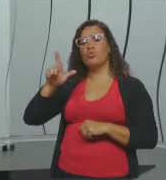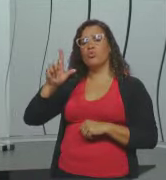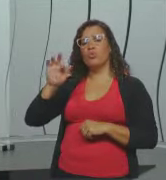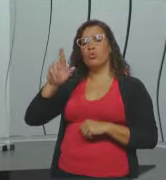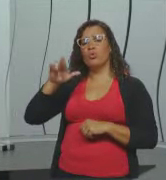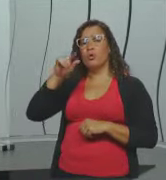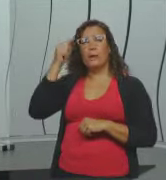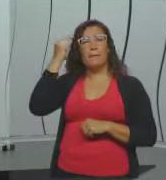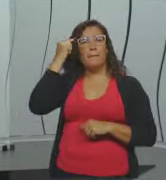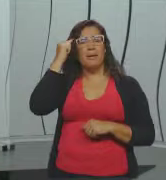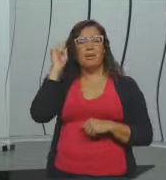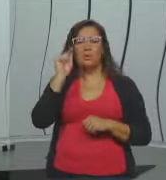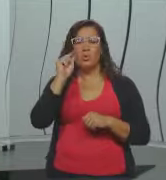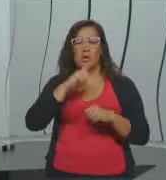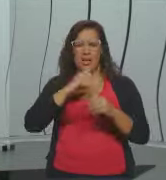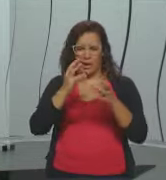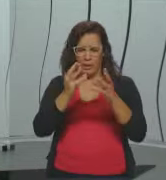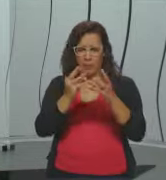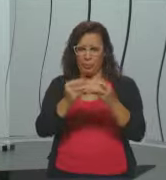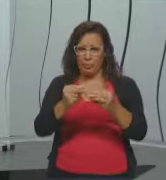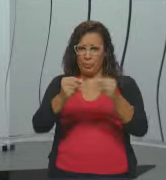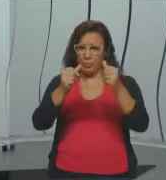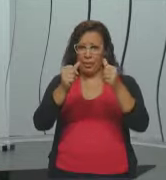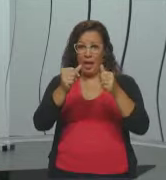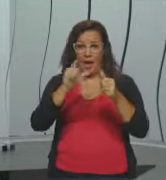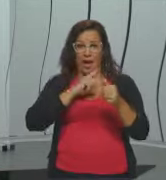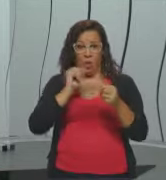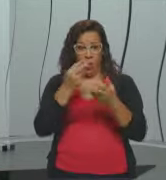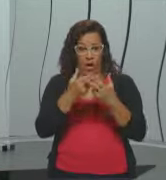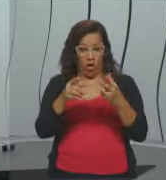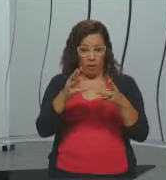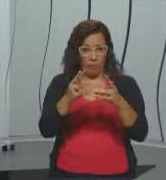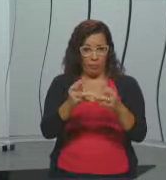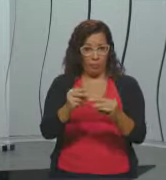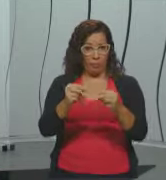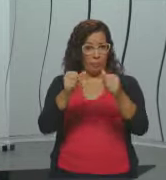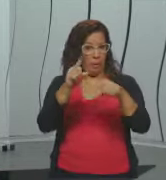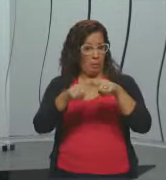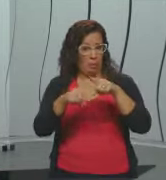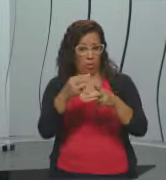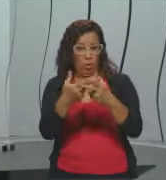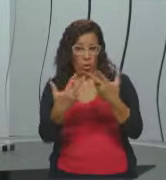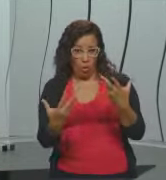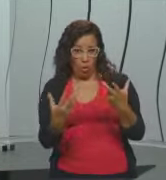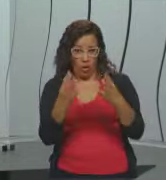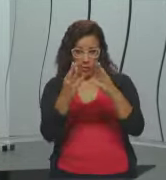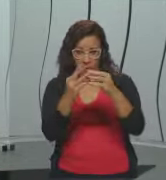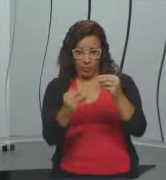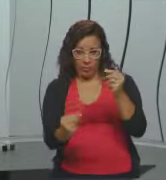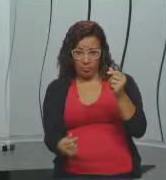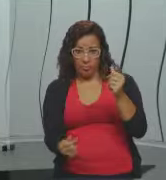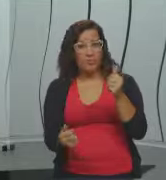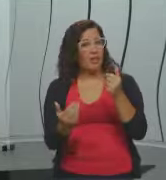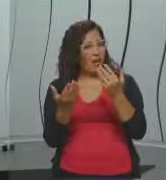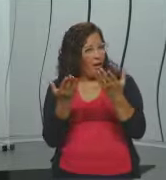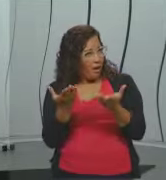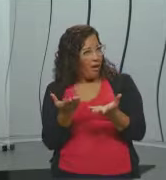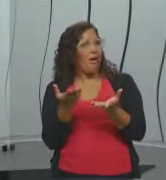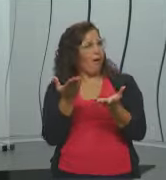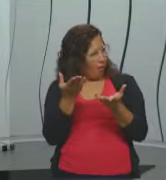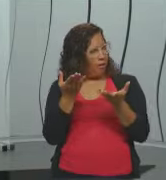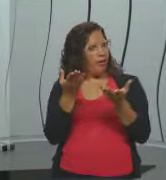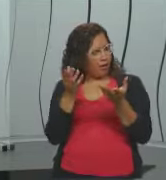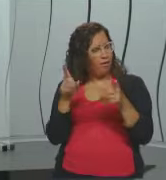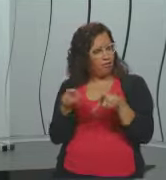comum pensar em corrosão. O ácido derrete as coisas, o ácido ele corrói as coisas. Essa é a ideia um pouco do ácido